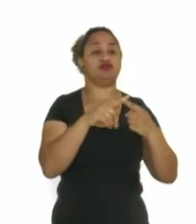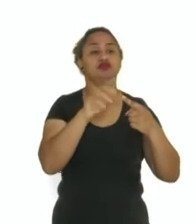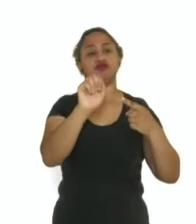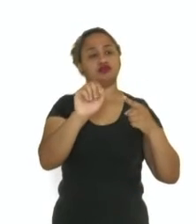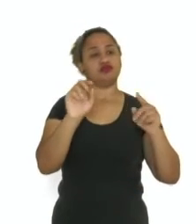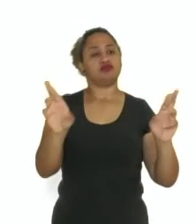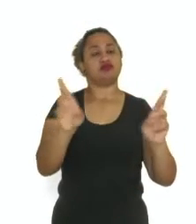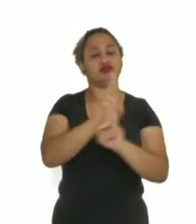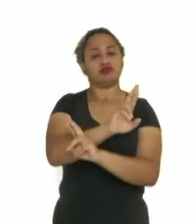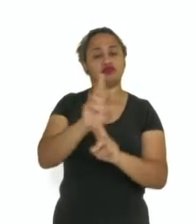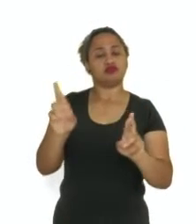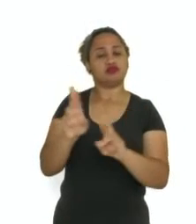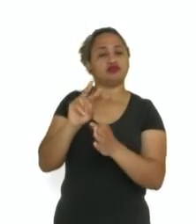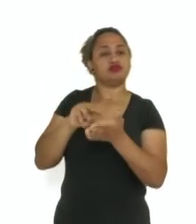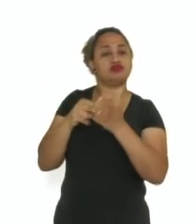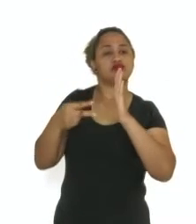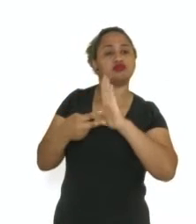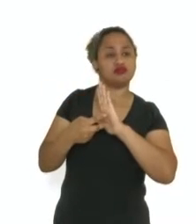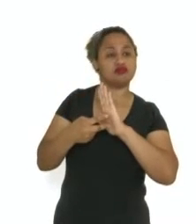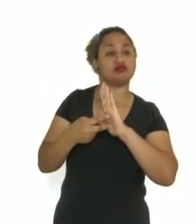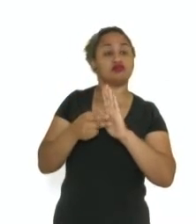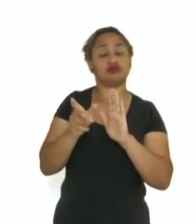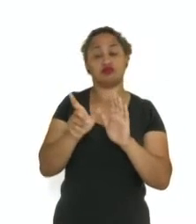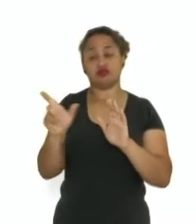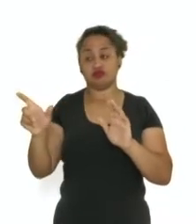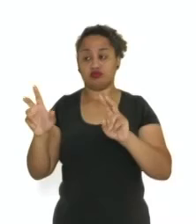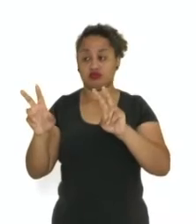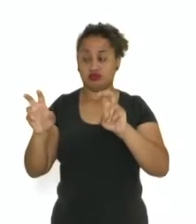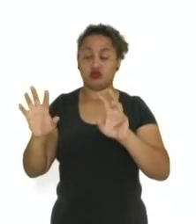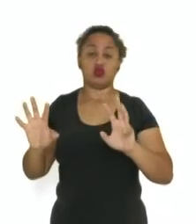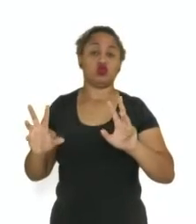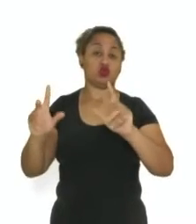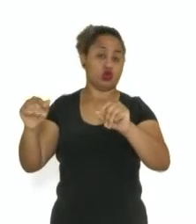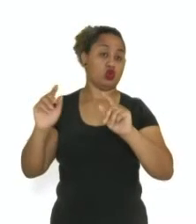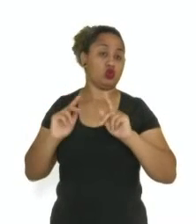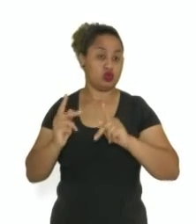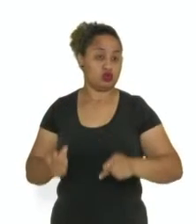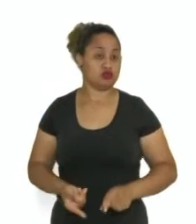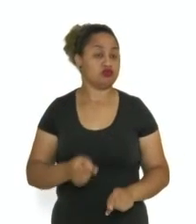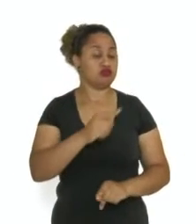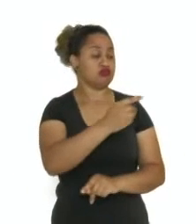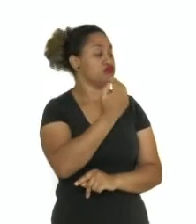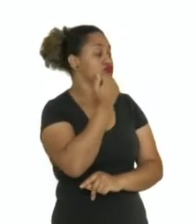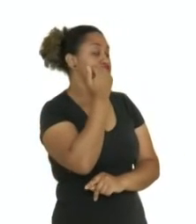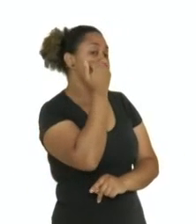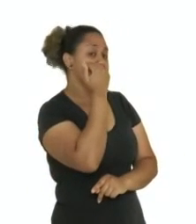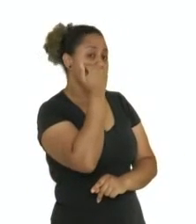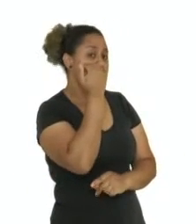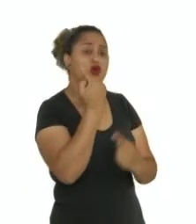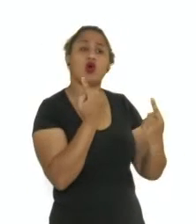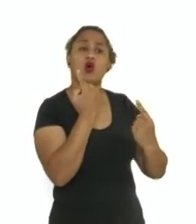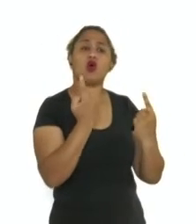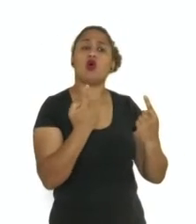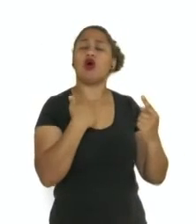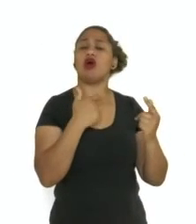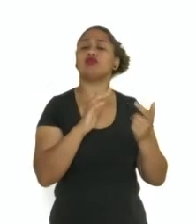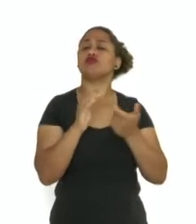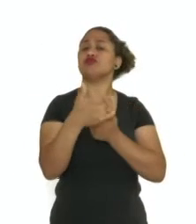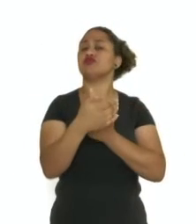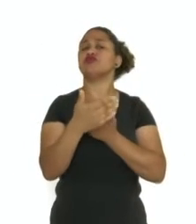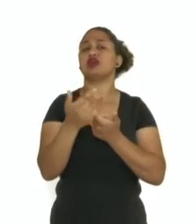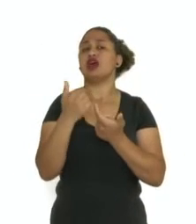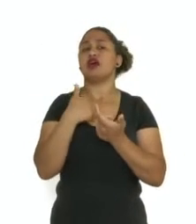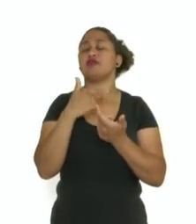na relação de significados entre as expressões todo ser humano e adolescente, qual das expressões é